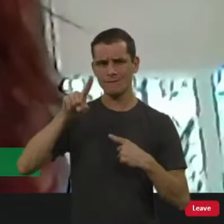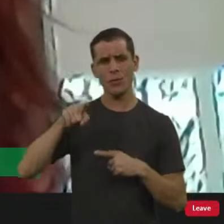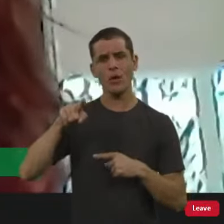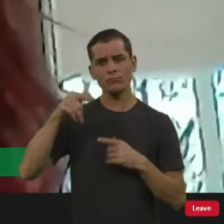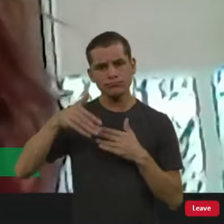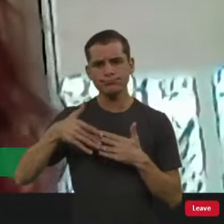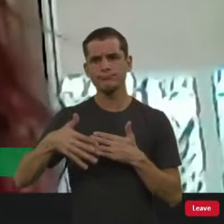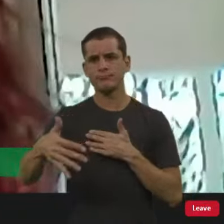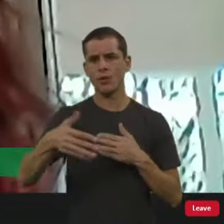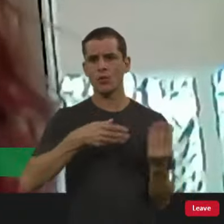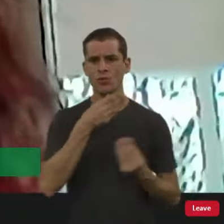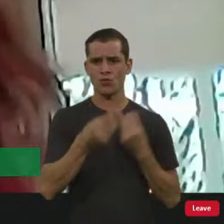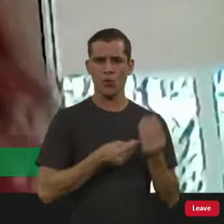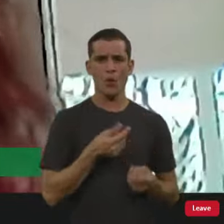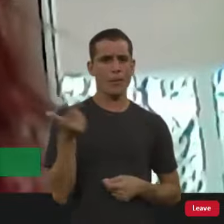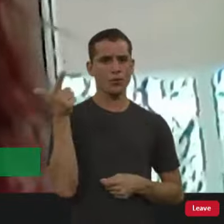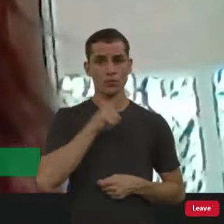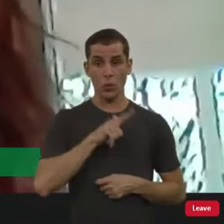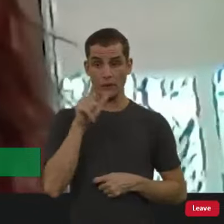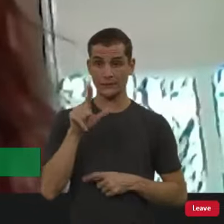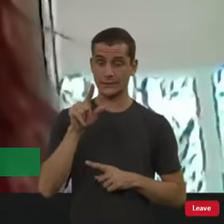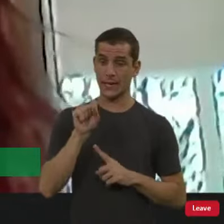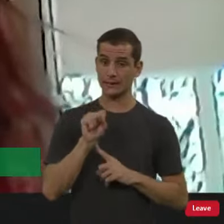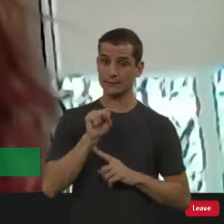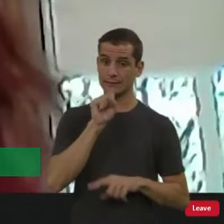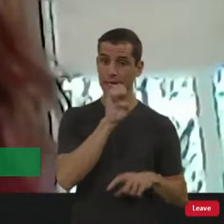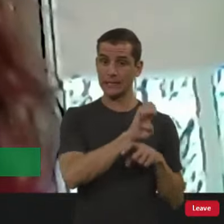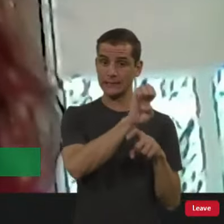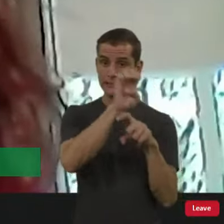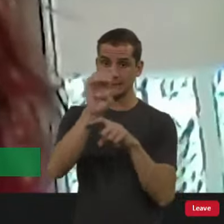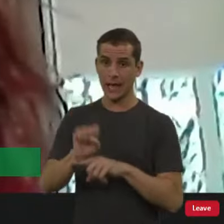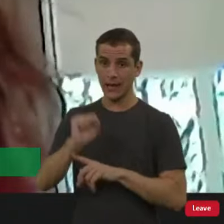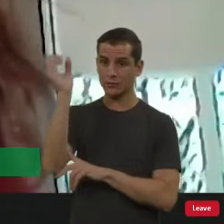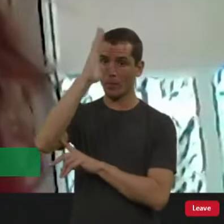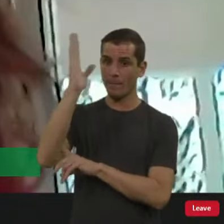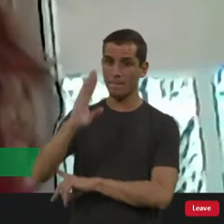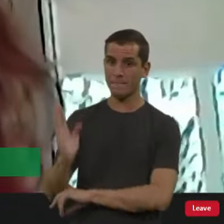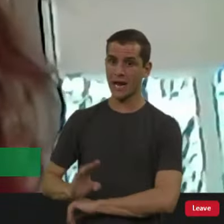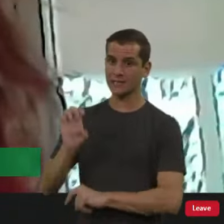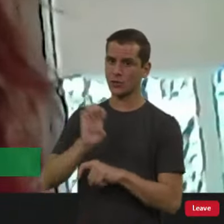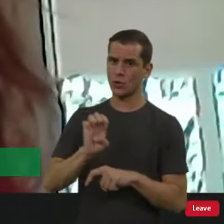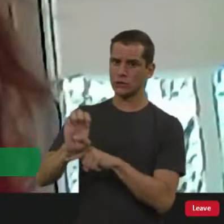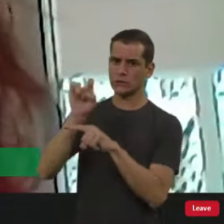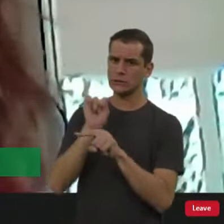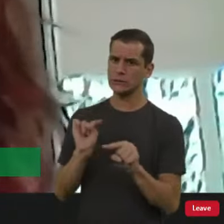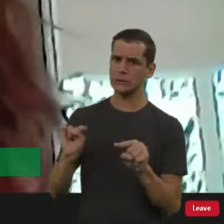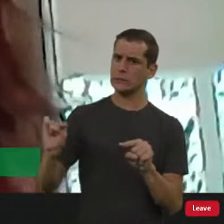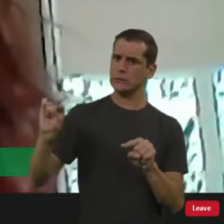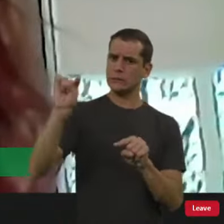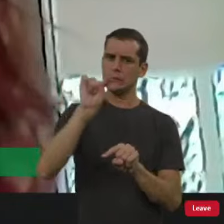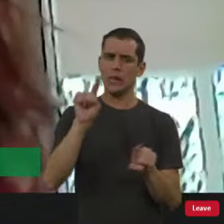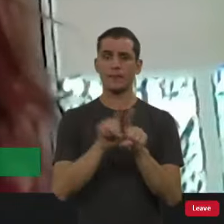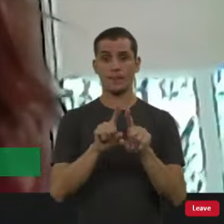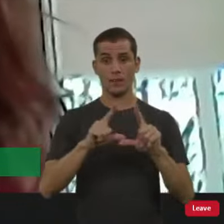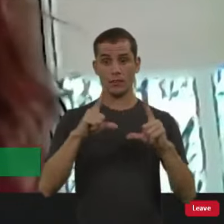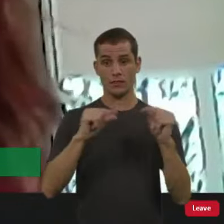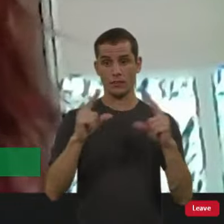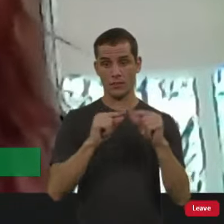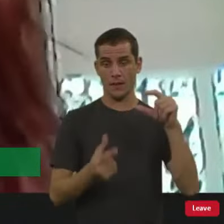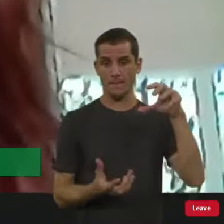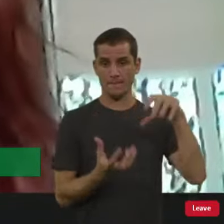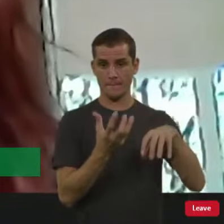protocolo em todos os estados e no Distrito Federal. No Brasil, o acesso a tratamento é muito desigual, é